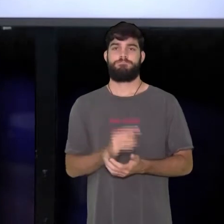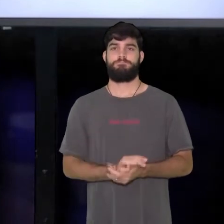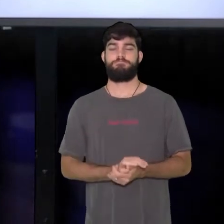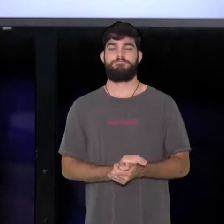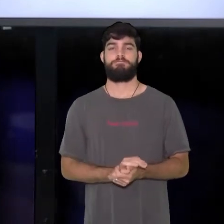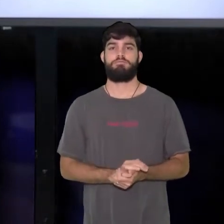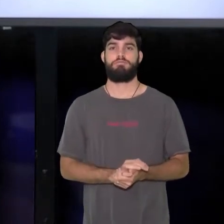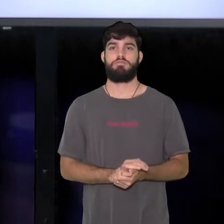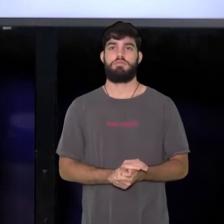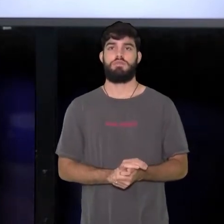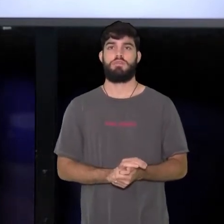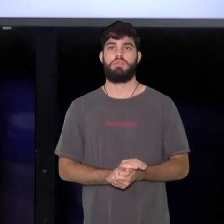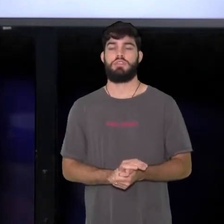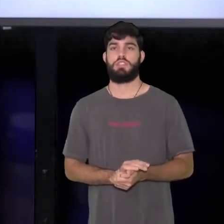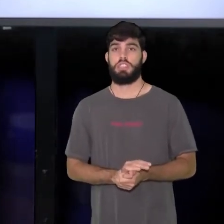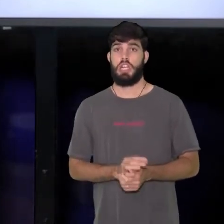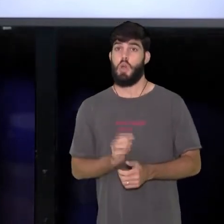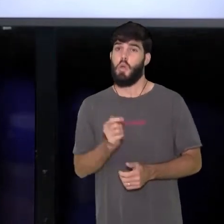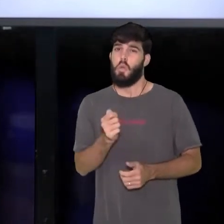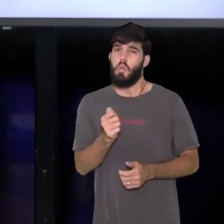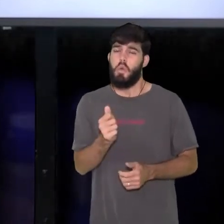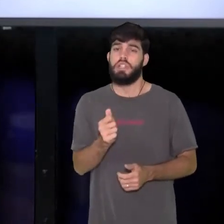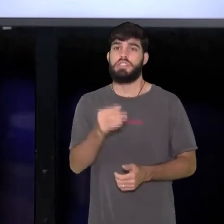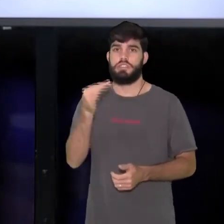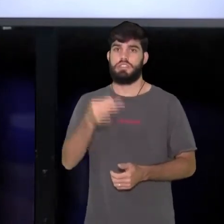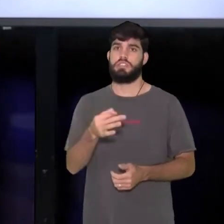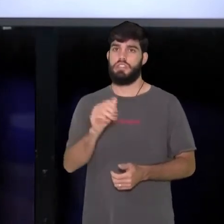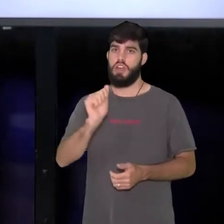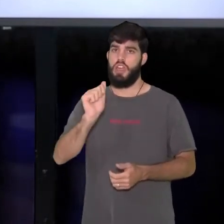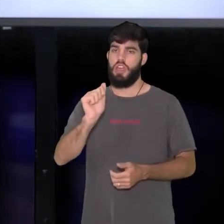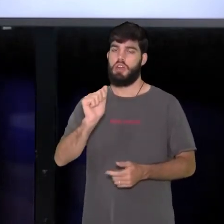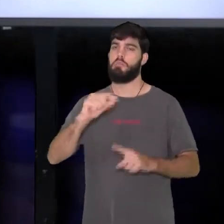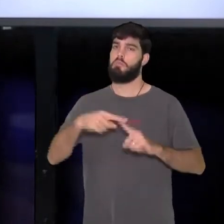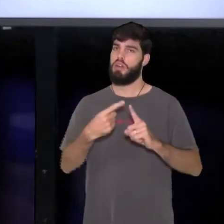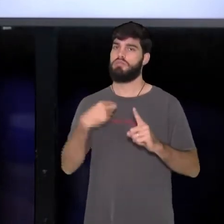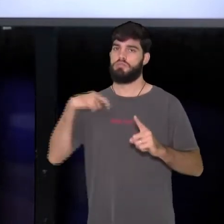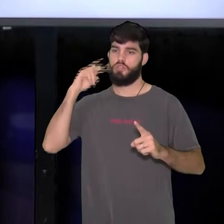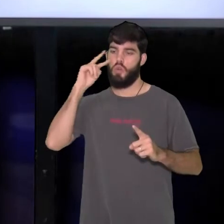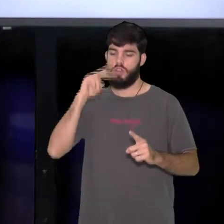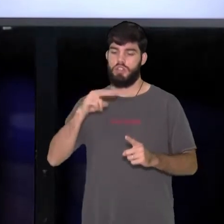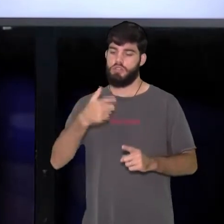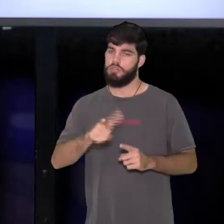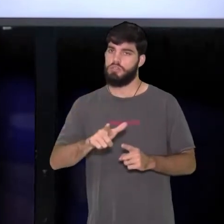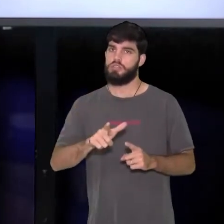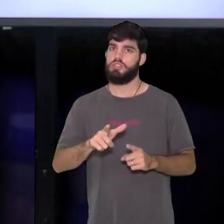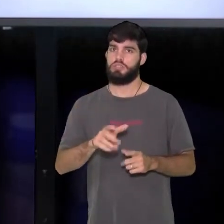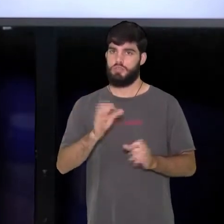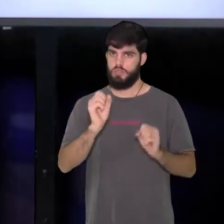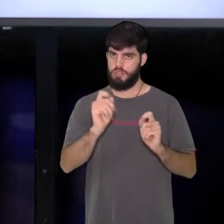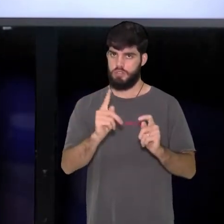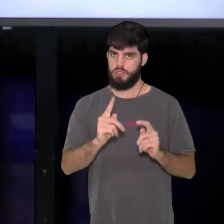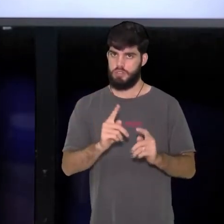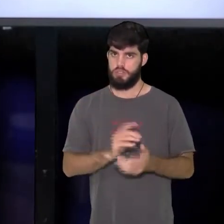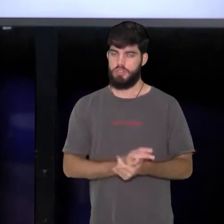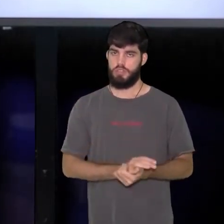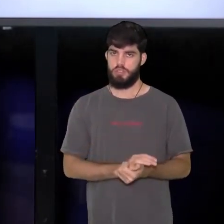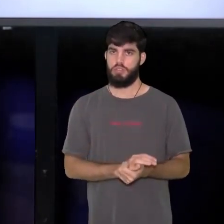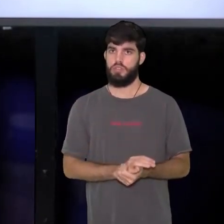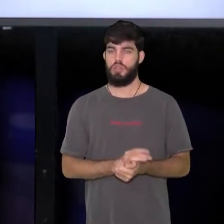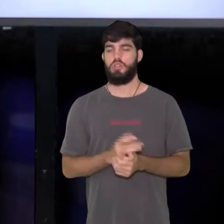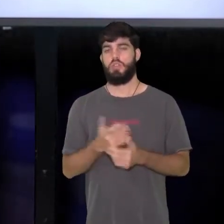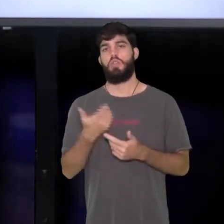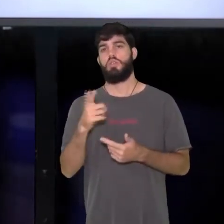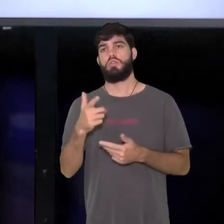Mesmo a gente tendo aqui uma quase certeza de que é a letra A, vamos nos certificar de que todas as outras estão erradas. É